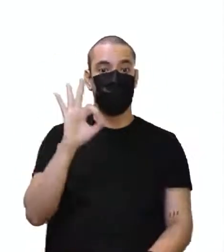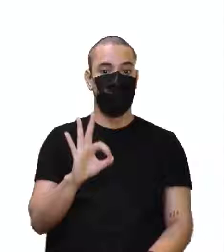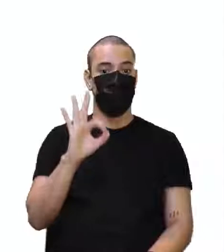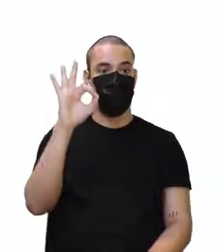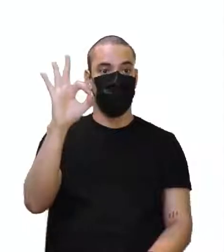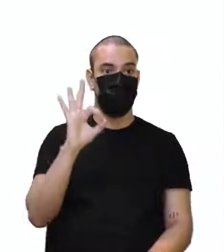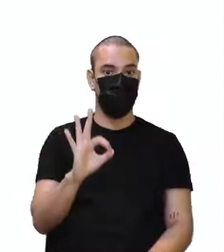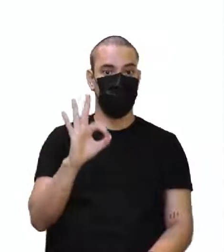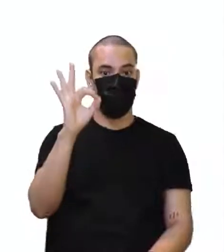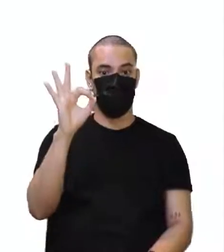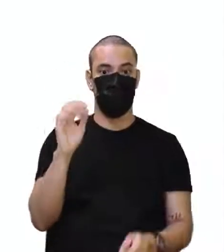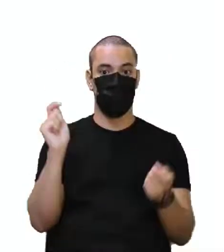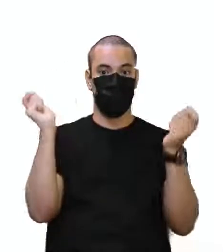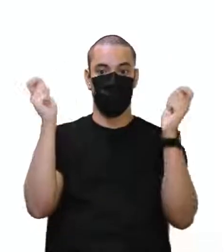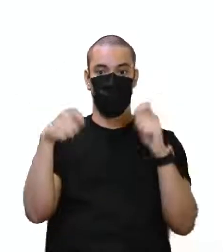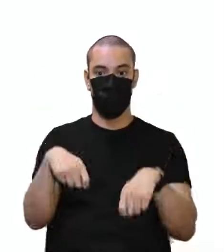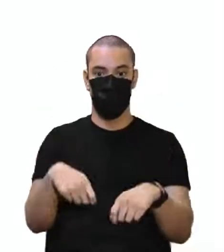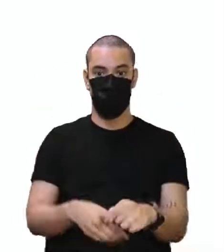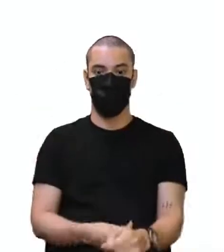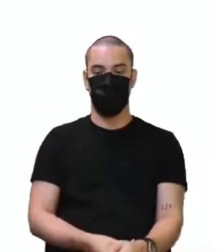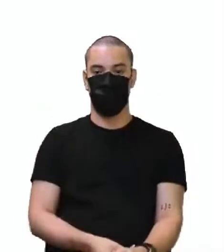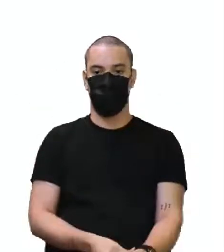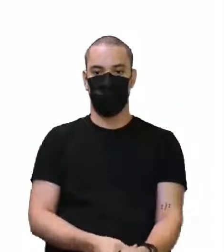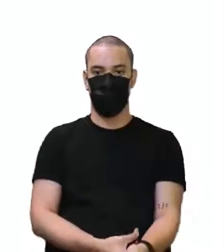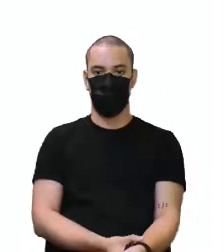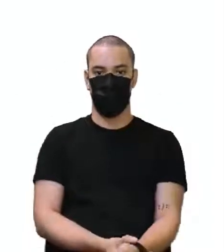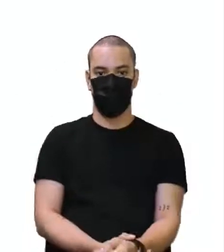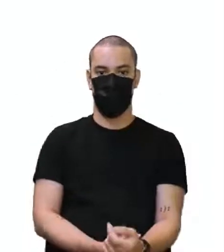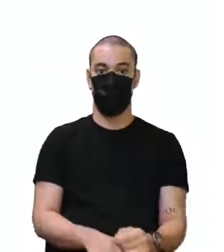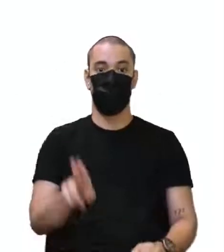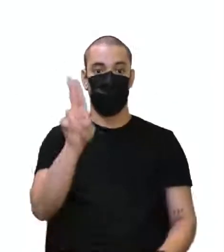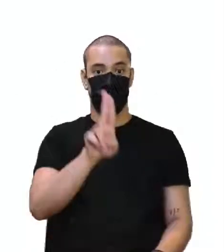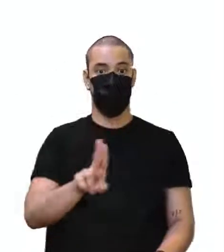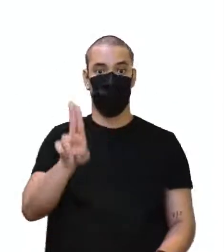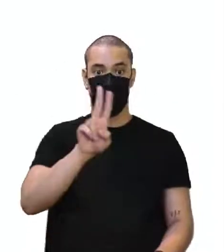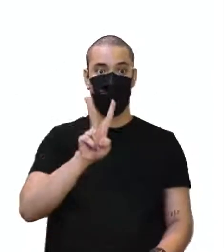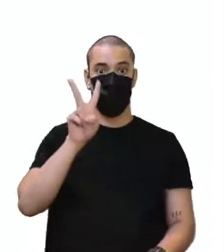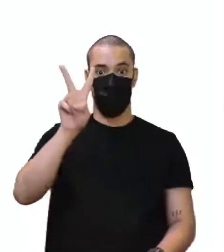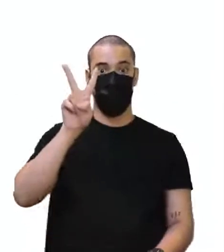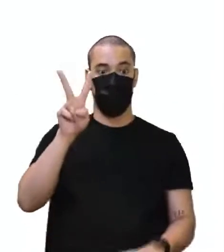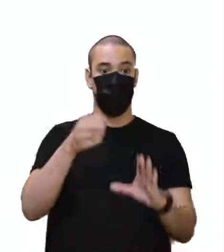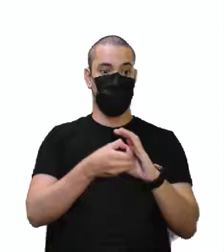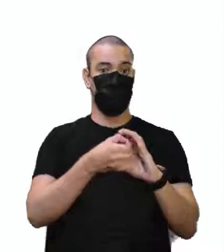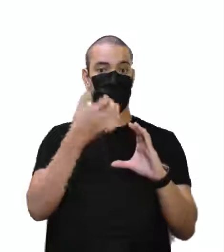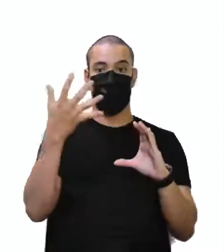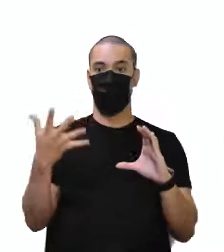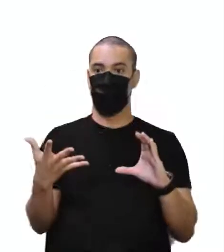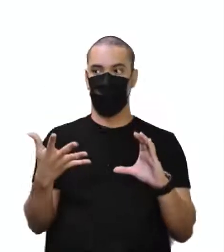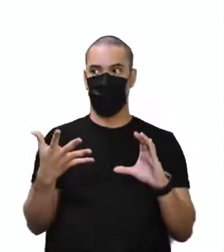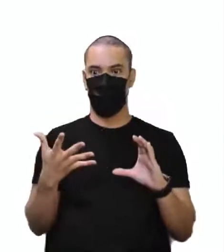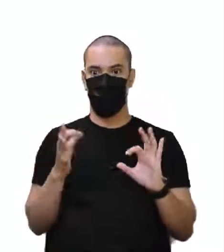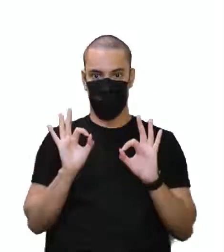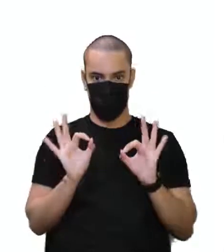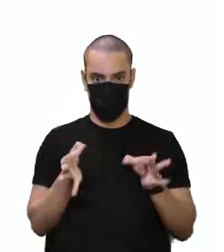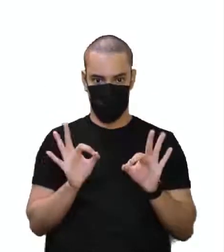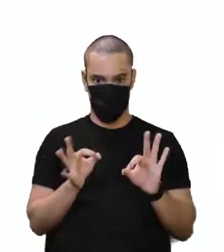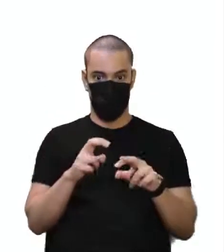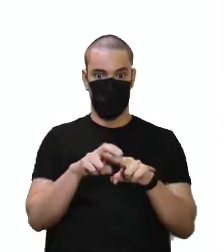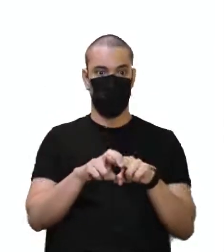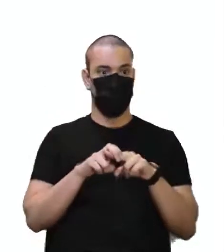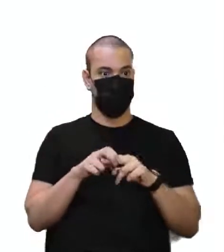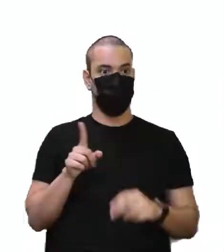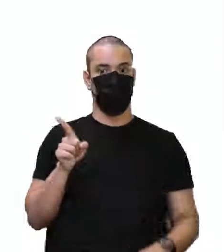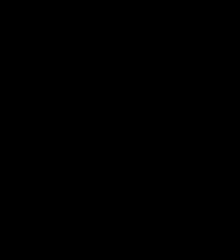vou alcançar utilizando duas características, tá bom? Então, aqui ele